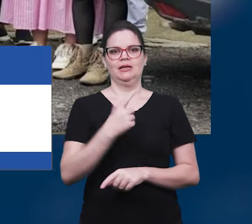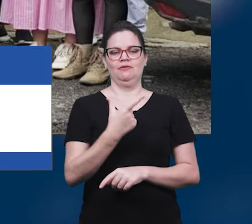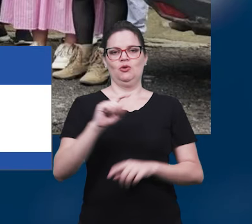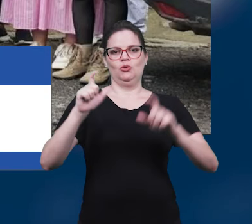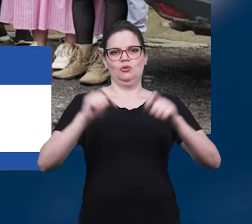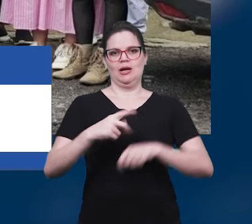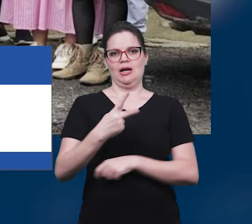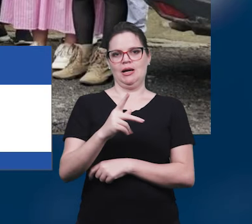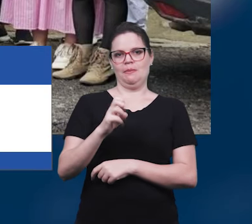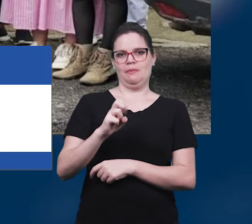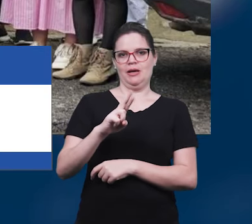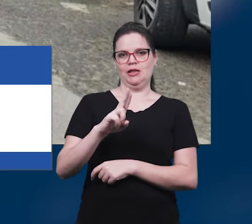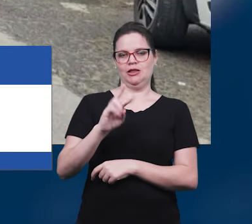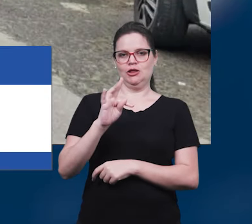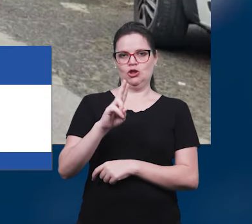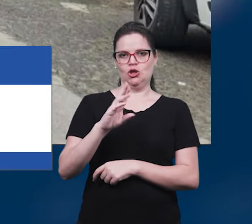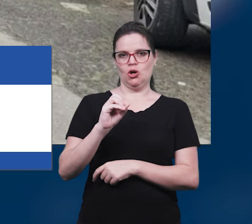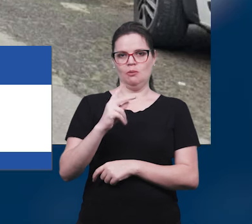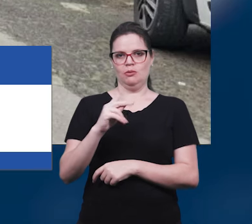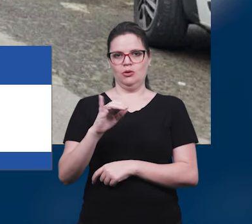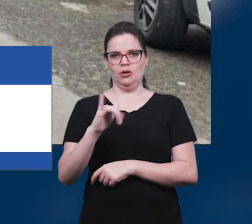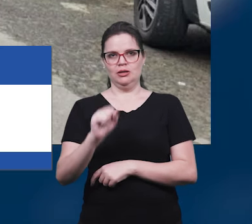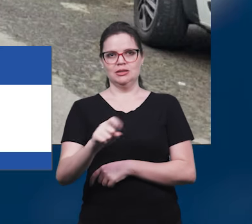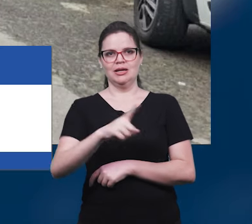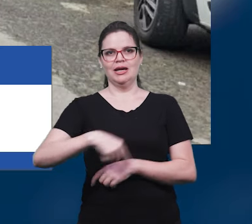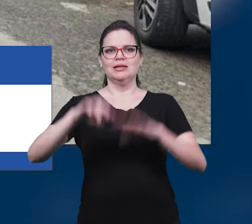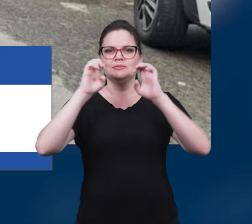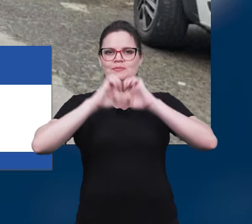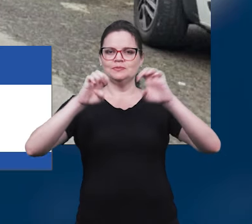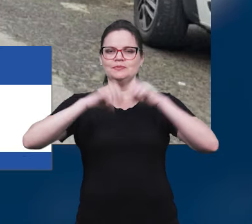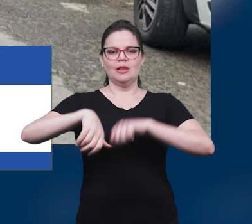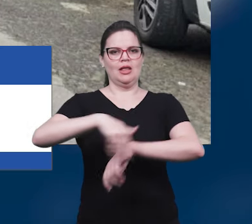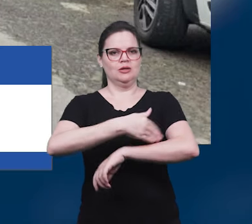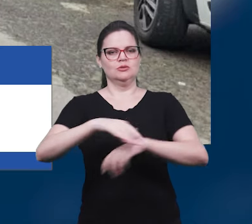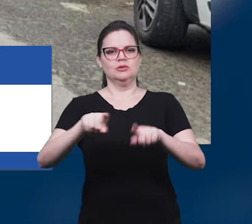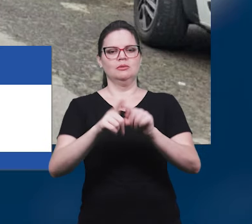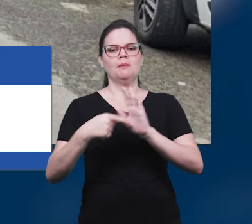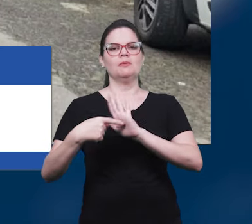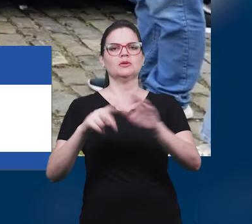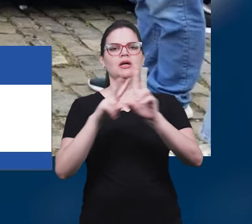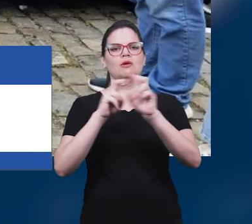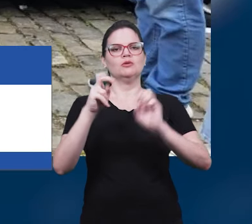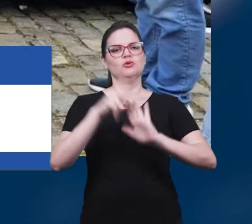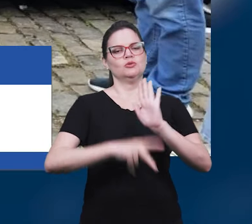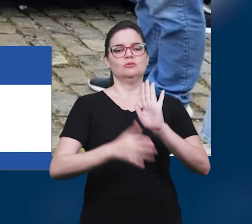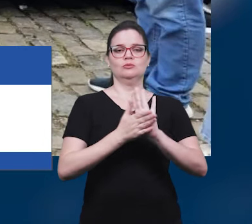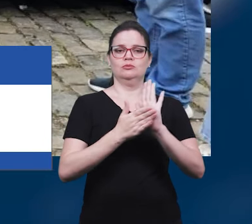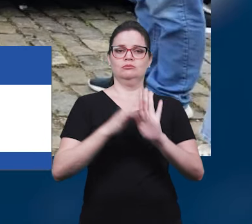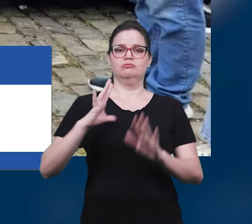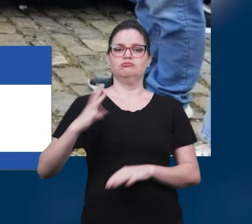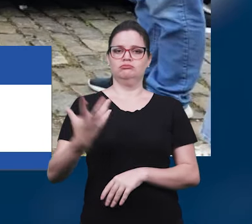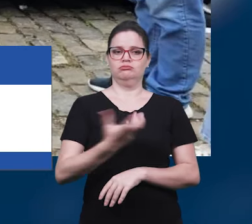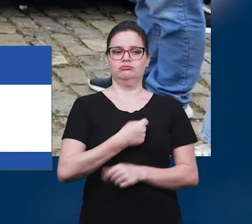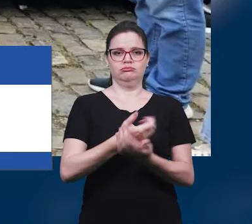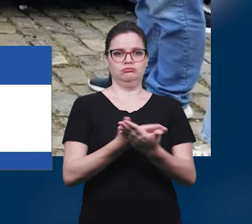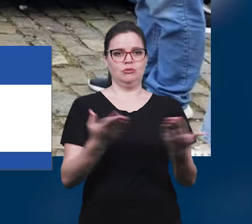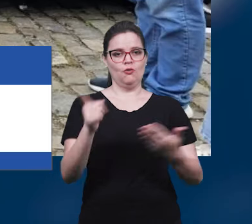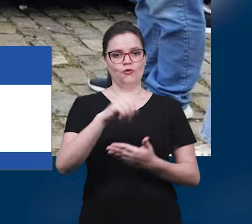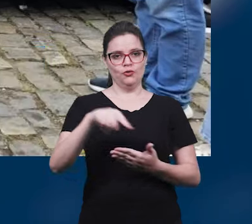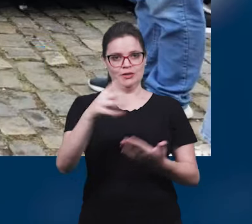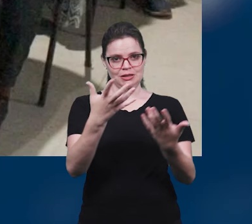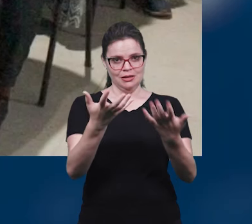não foi diferente em tous os irmãos saíram às ruas para falar do projeto de salvação que o Senhor tem para